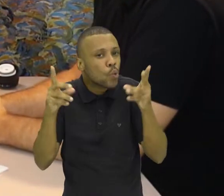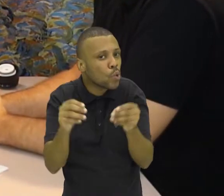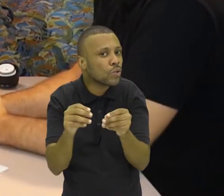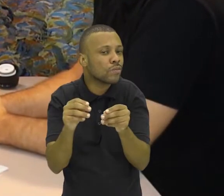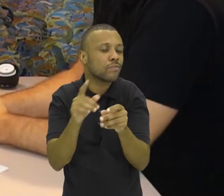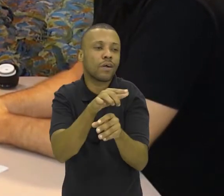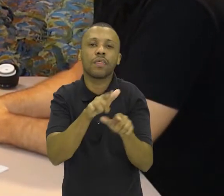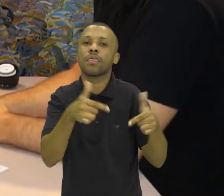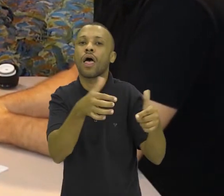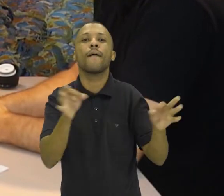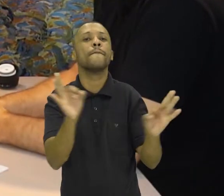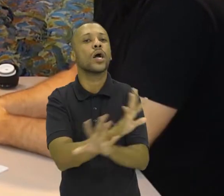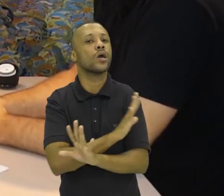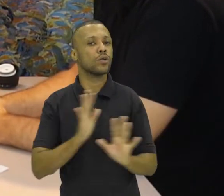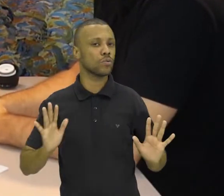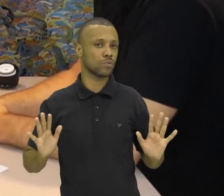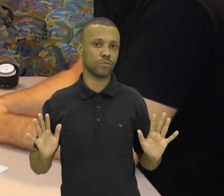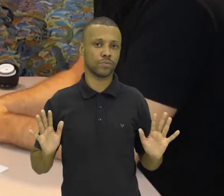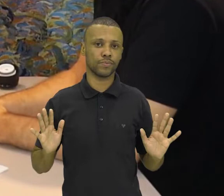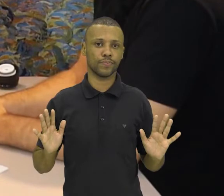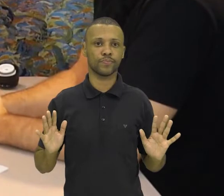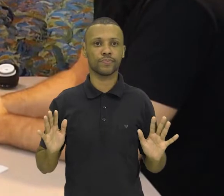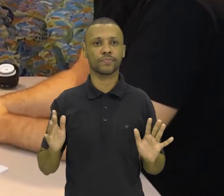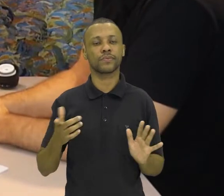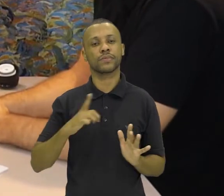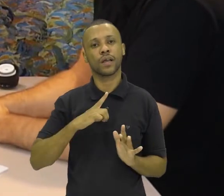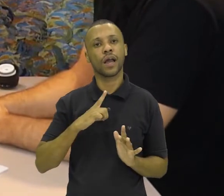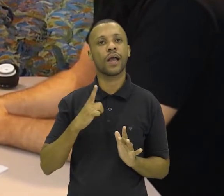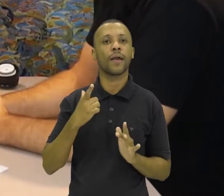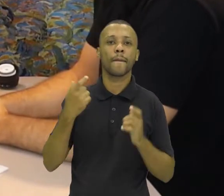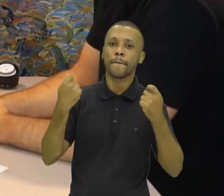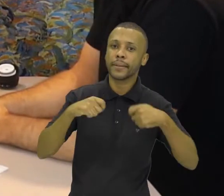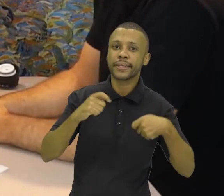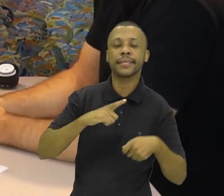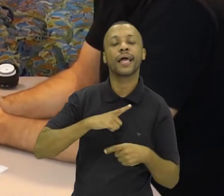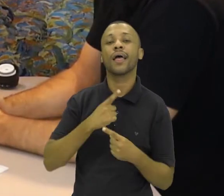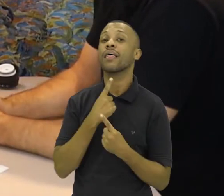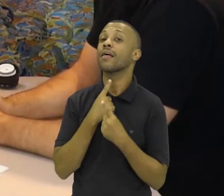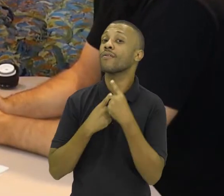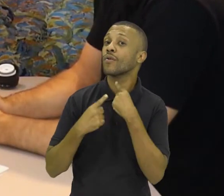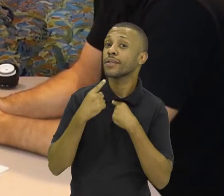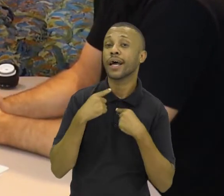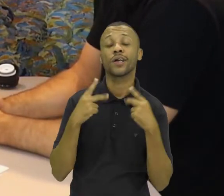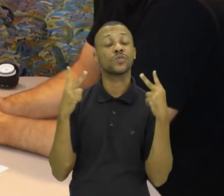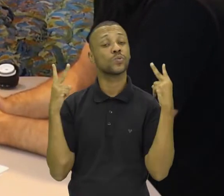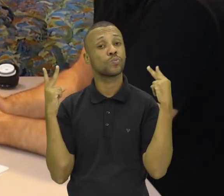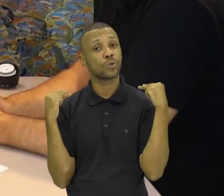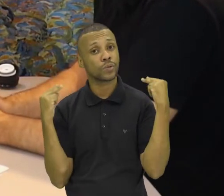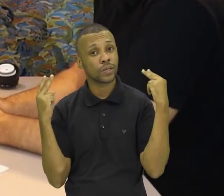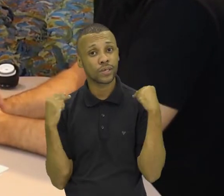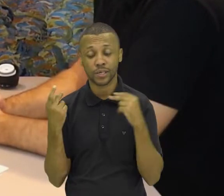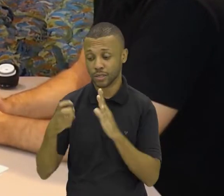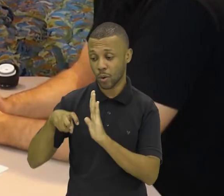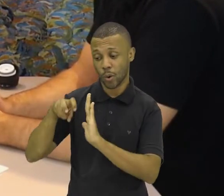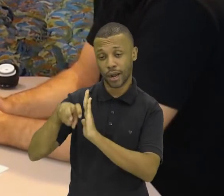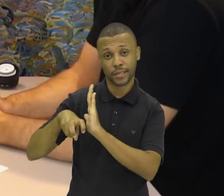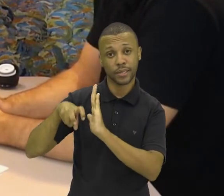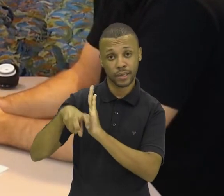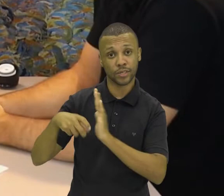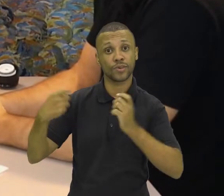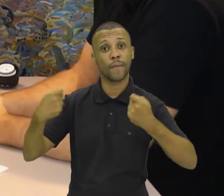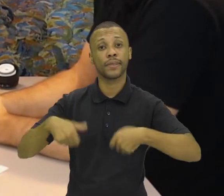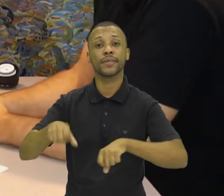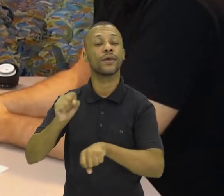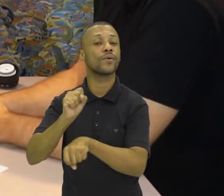fake. Quando funciona, o funcionário não sabe operar. Não sabe operar. tem que ter a boa vontade do motorista, tá? Então